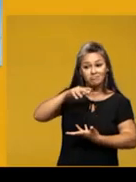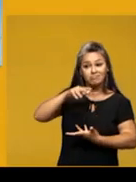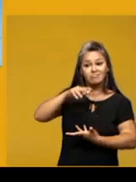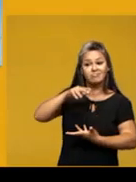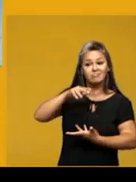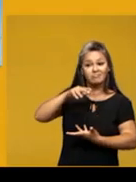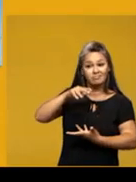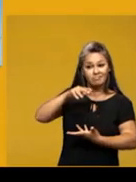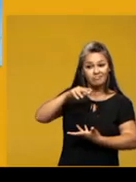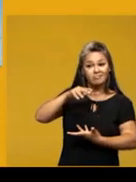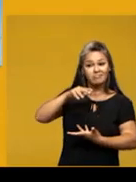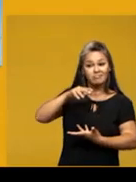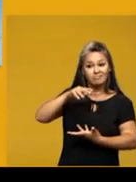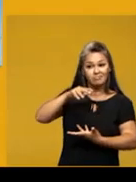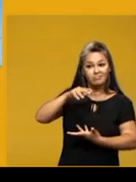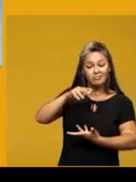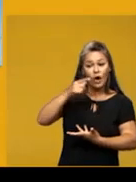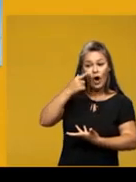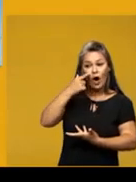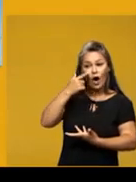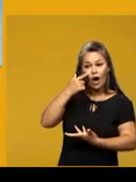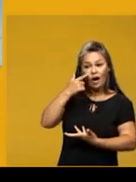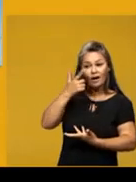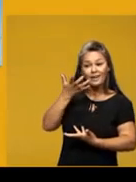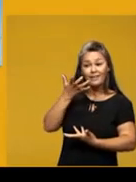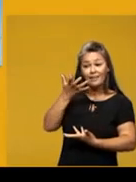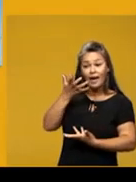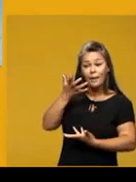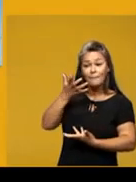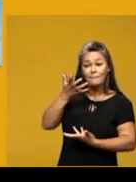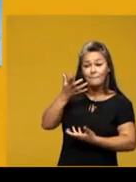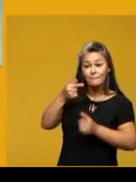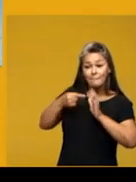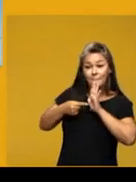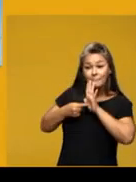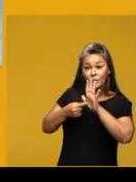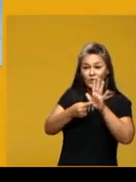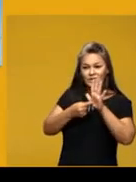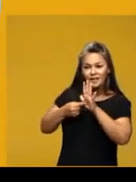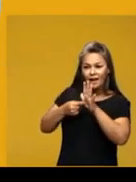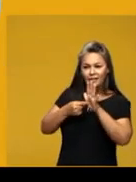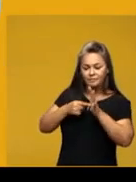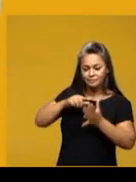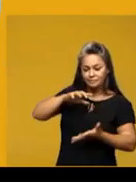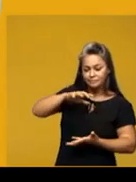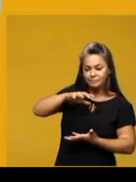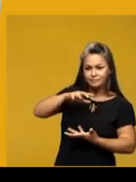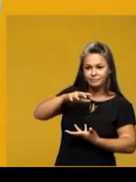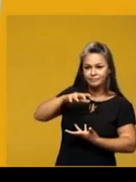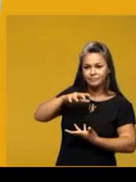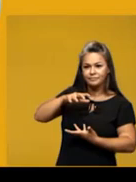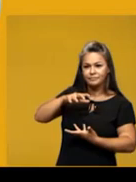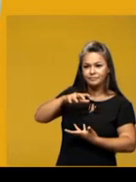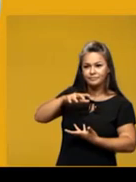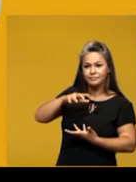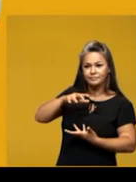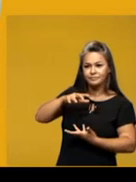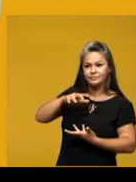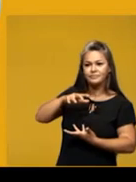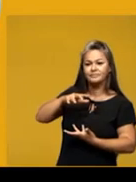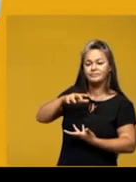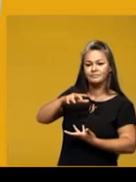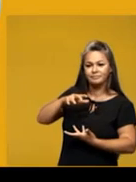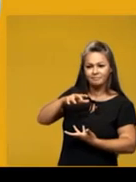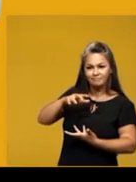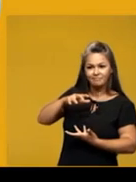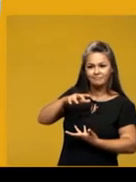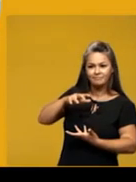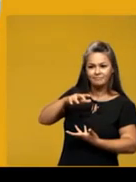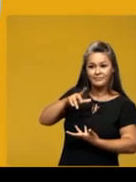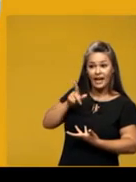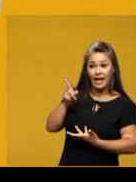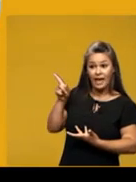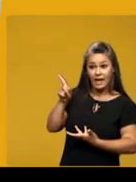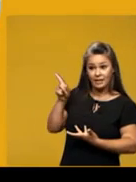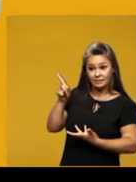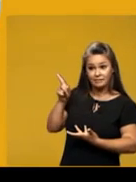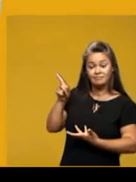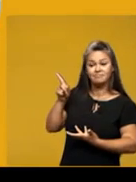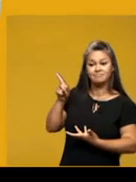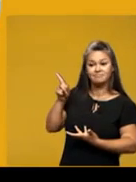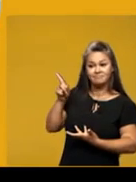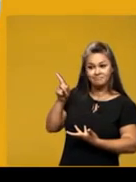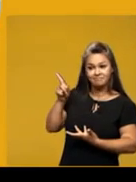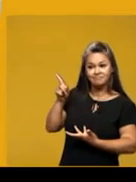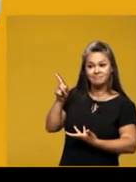observar, a região do Polo Norte ela é pouco destacada aqui, tá? Já nesse caso da cônica, não, porque o uso dela, um